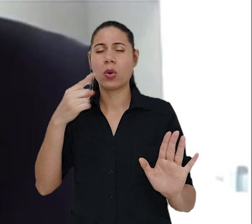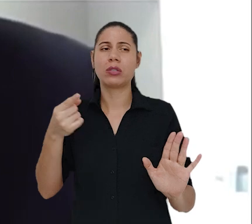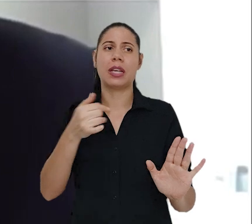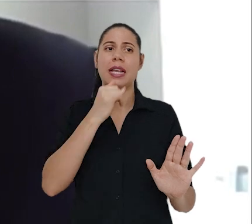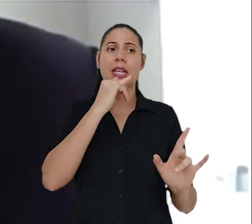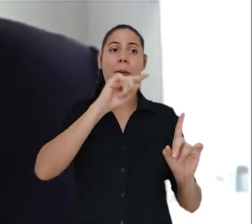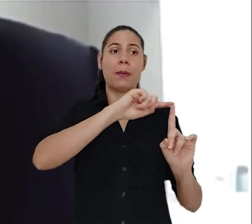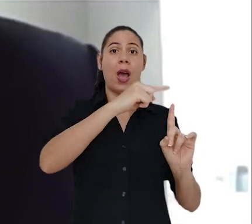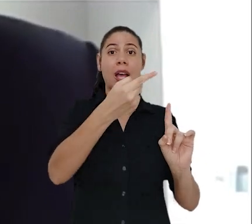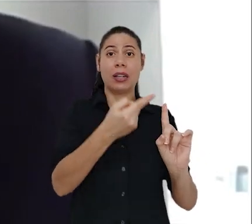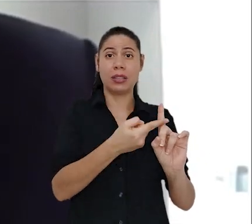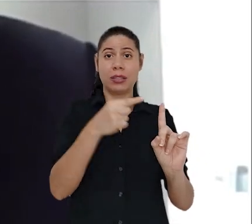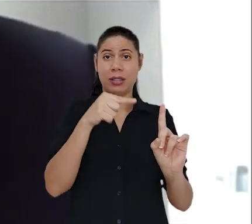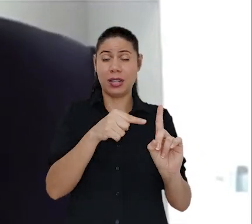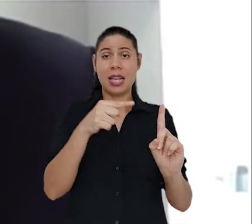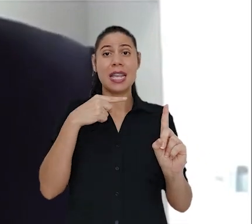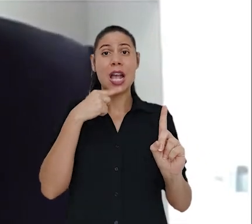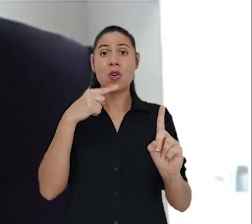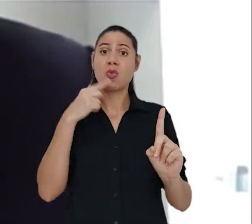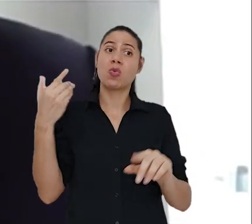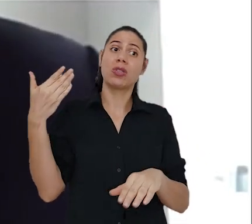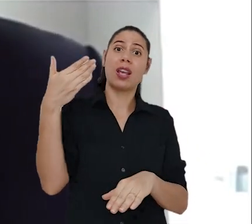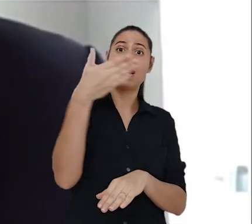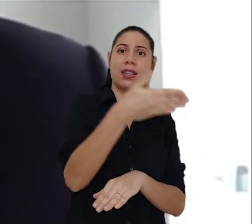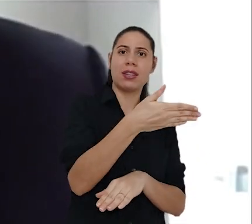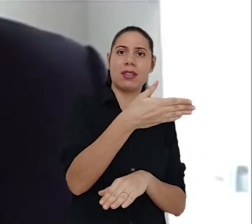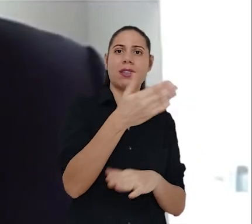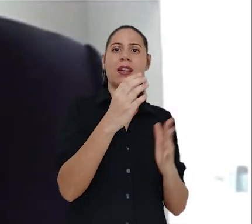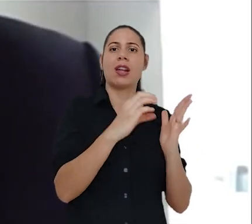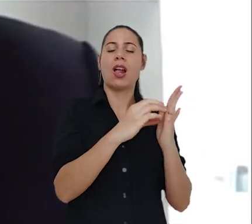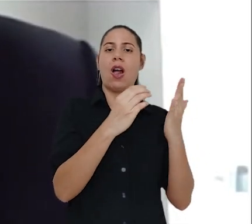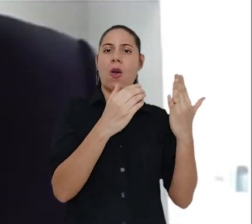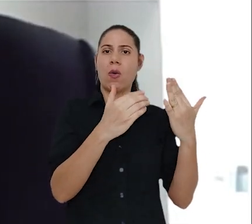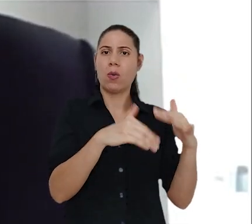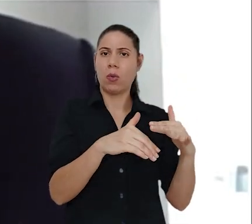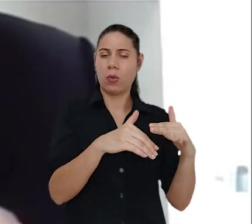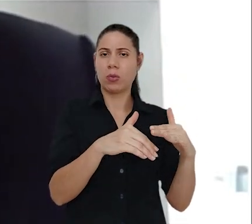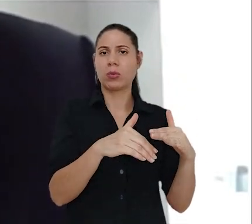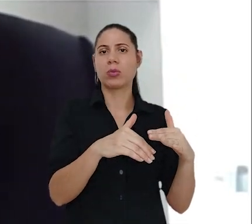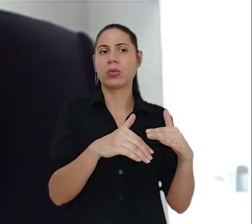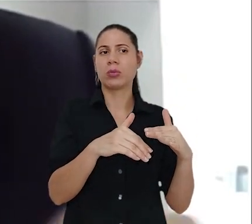de uma gestante que a impeça de comparecer ao concurso,